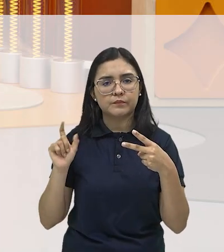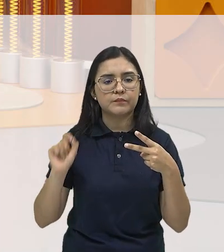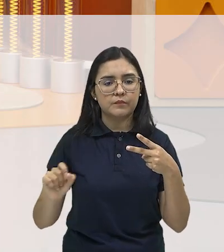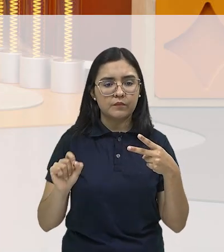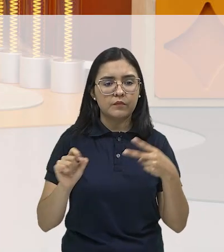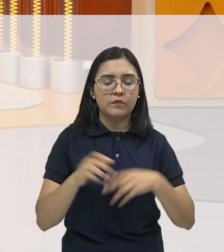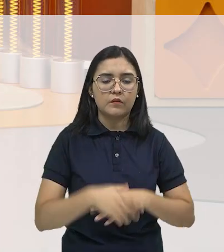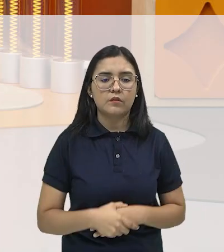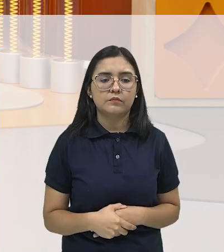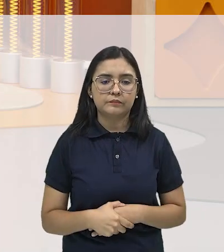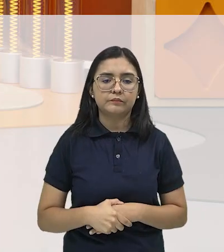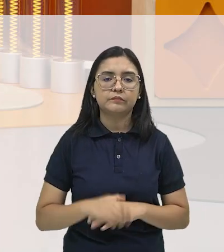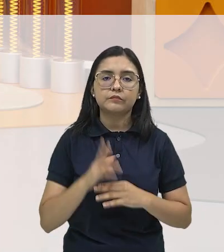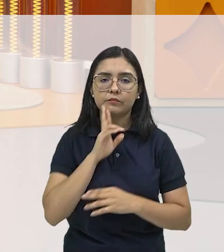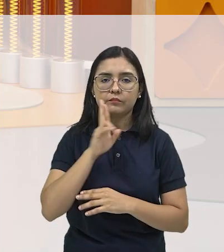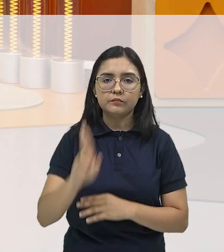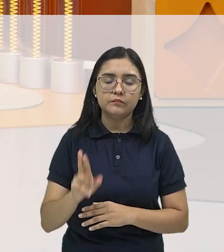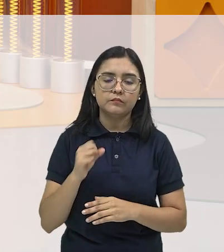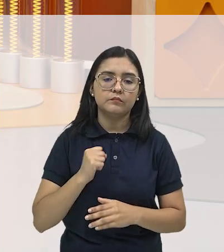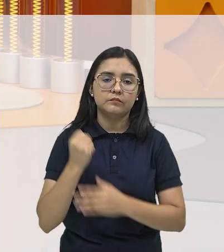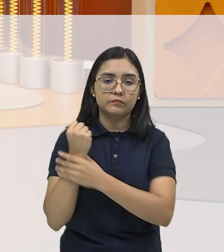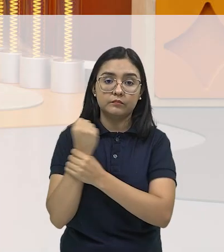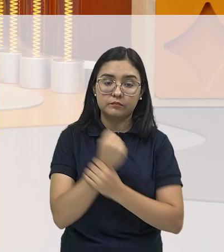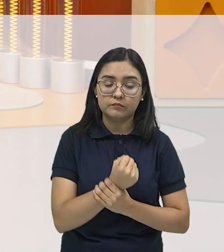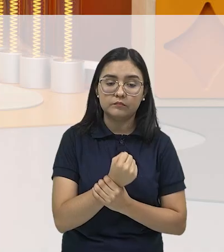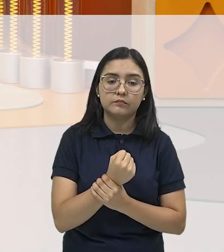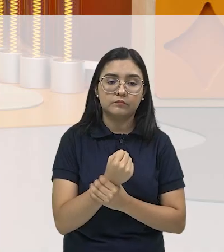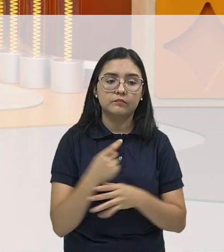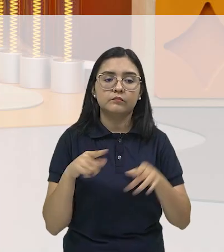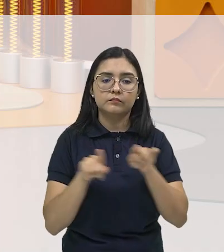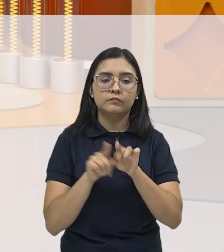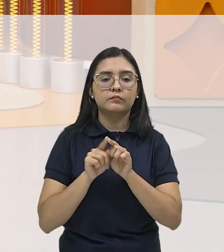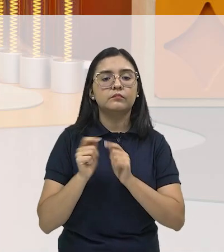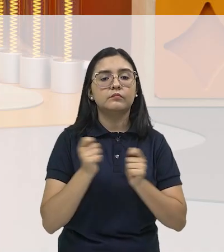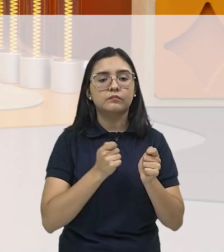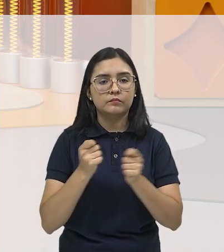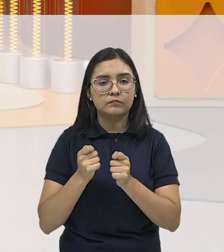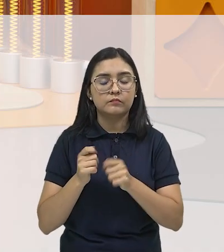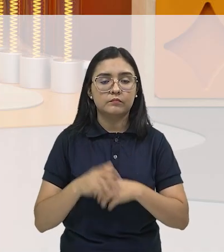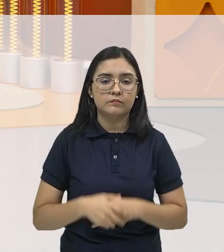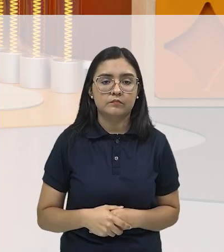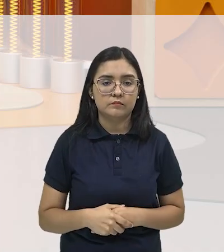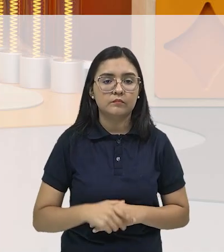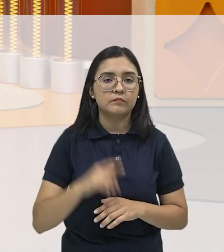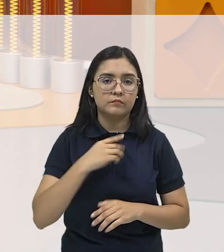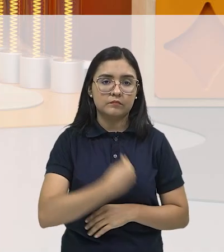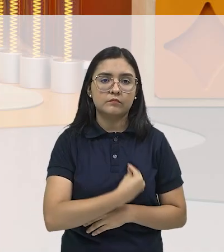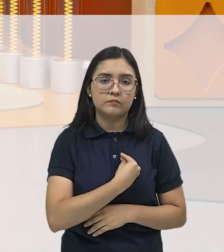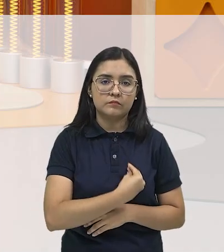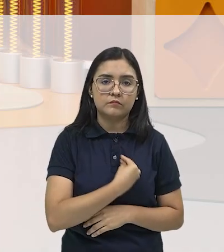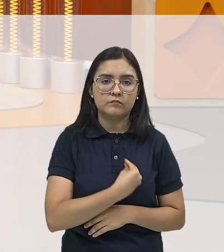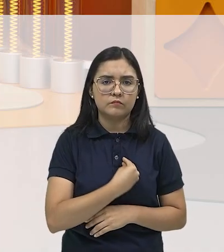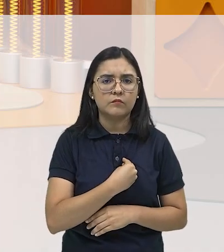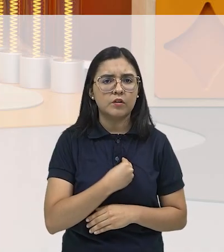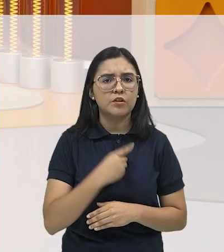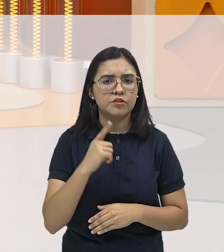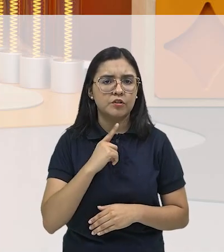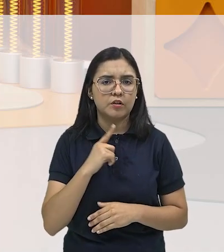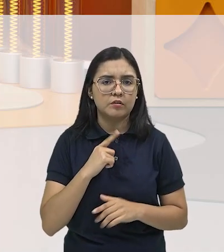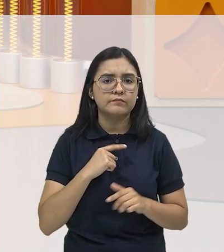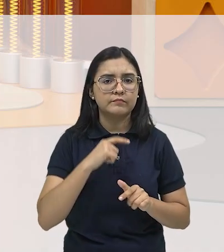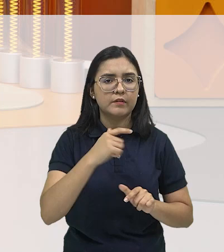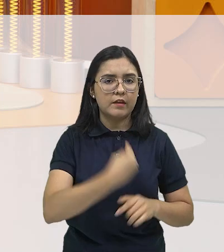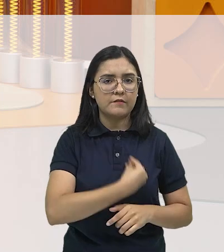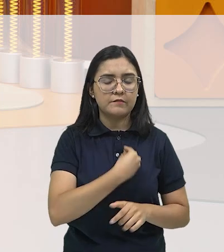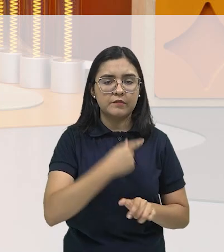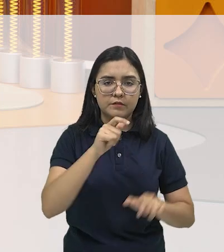uma resposta ao absolutismo monárquico e ao controle estatal excessivo sobre a vida dos cidadãos. E tem um